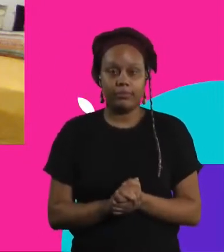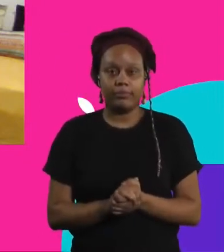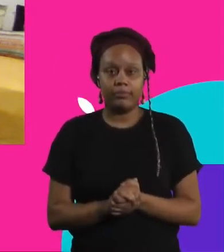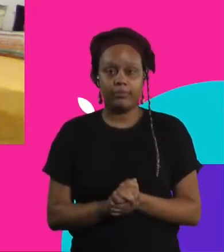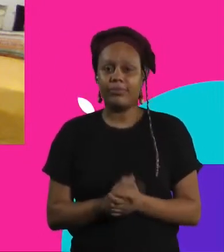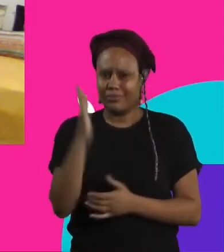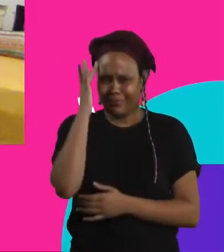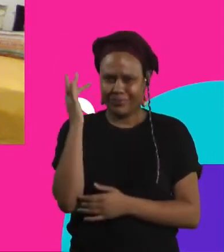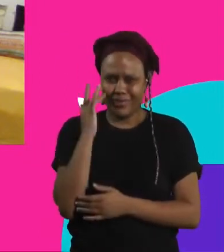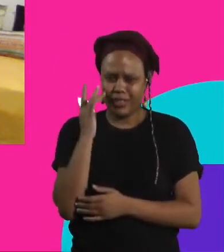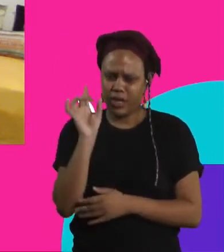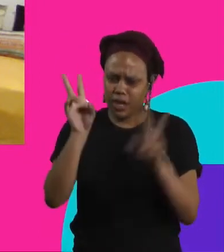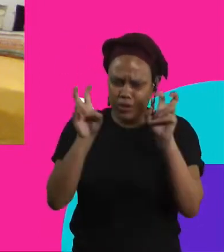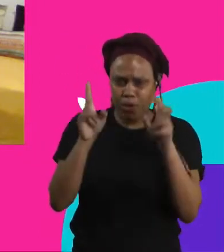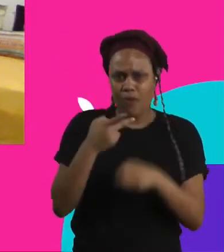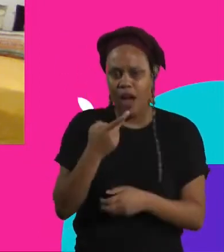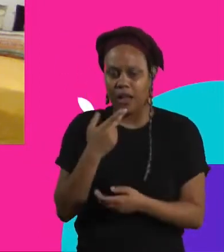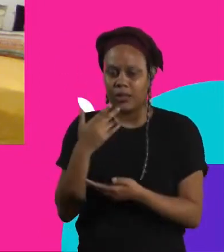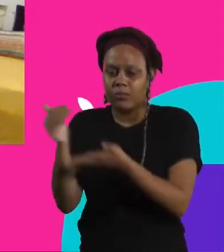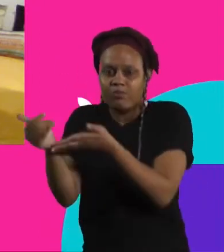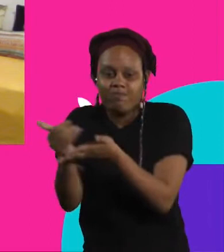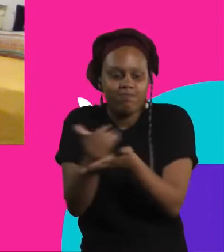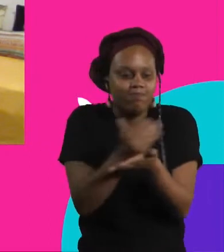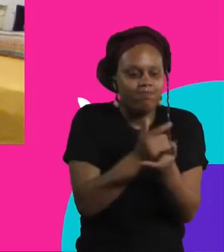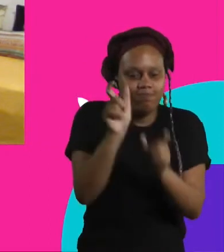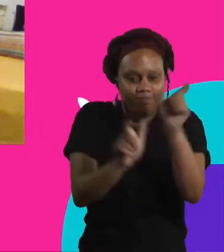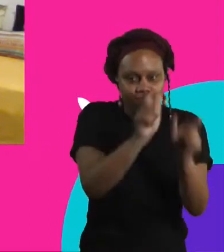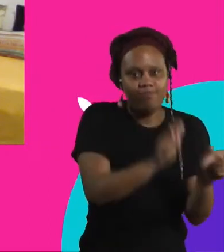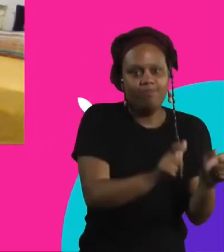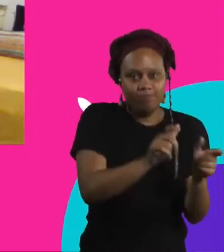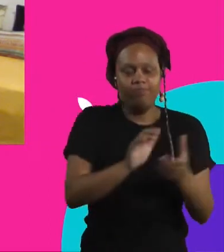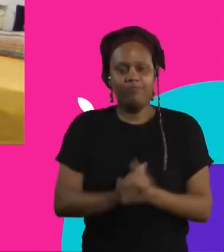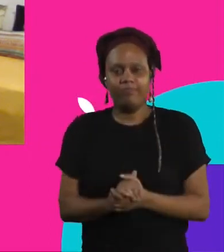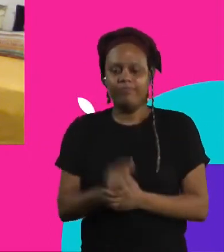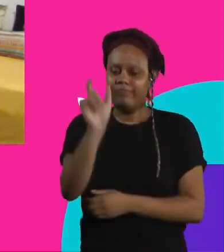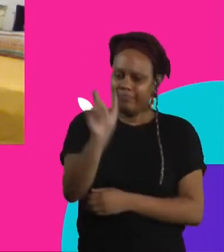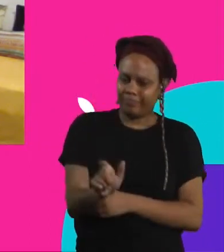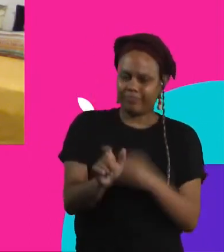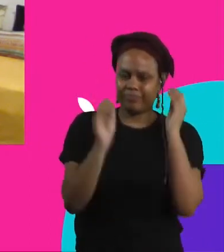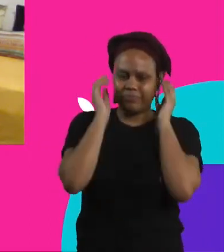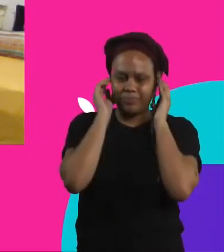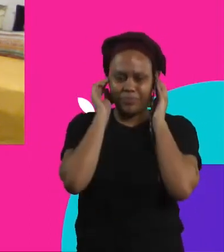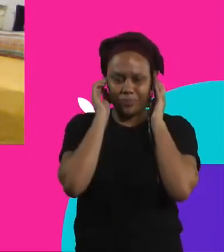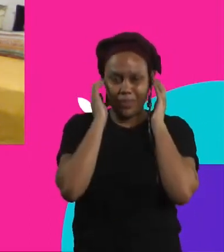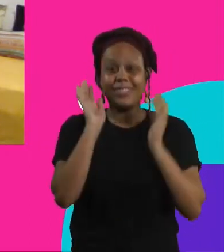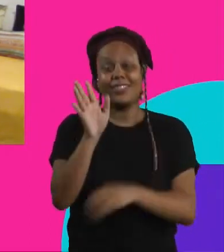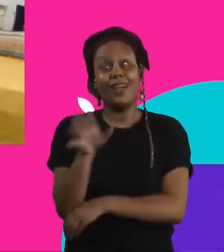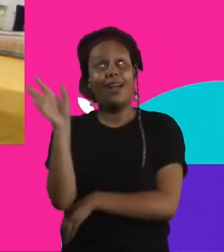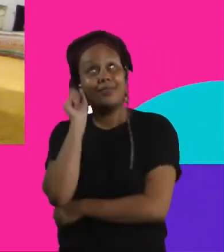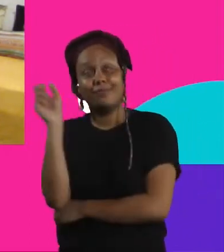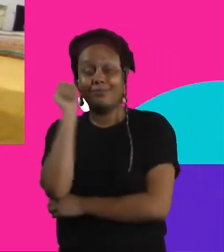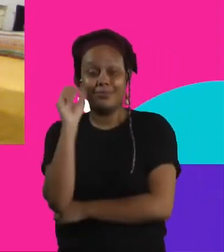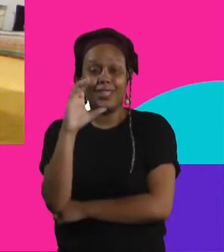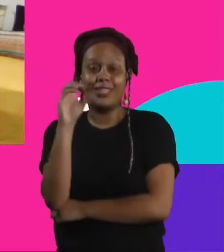falando de recrutamento nas empresas, né, as pessoas... Não adianta CEO, várias vezes eu vi isso, CEO da